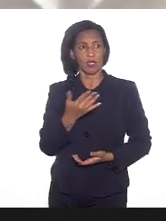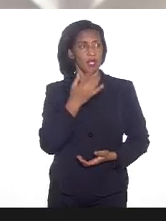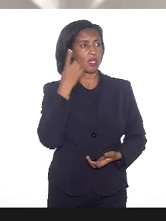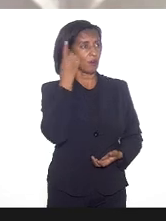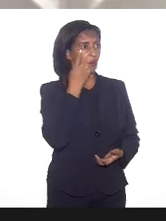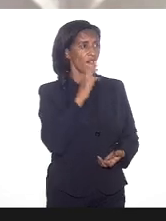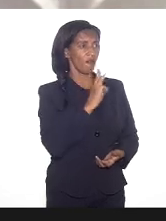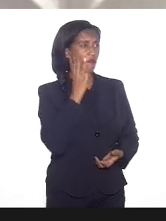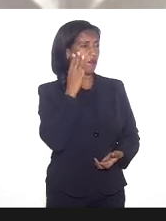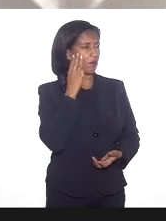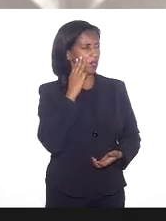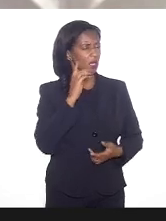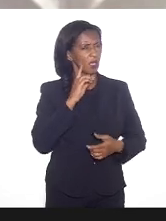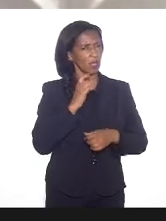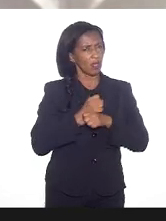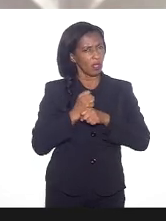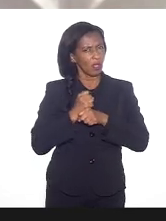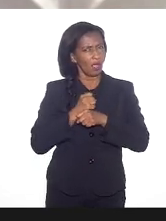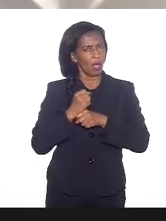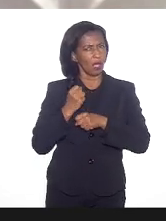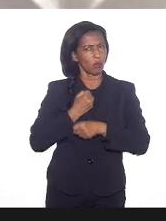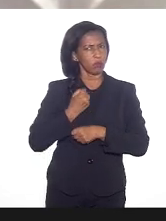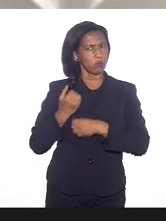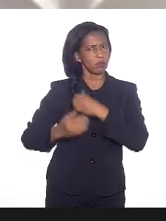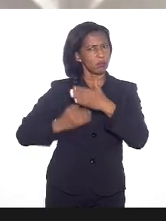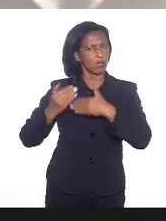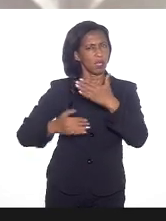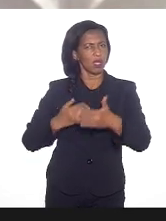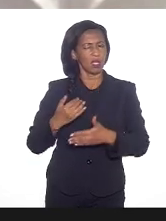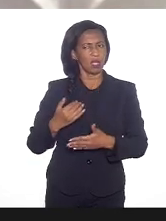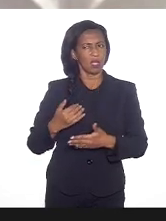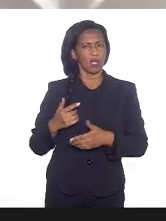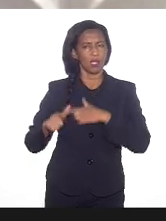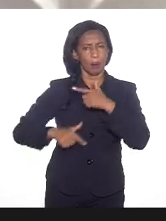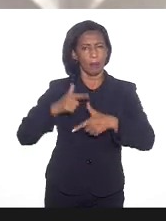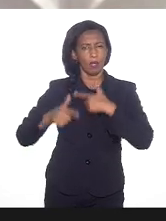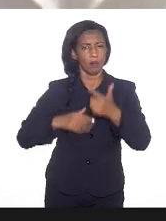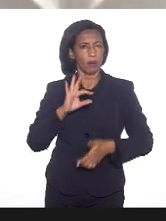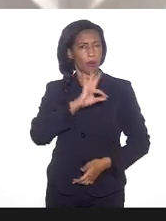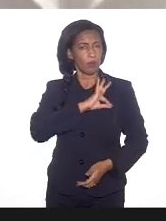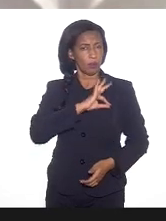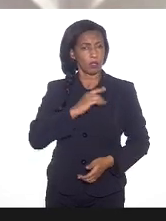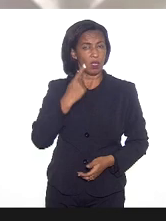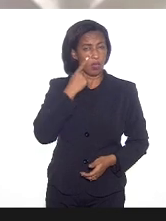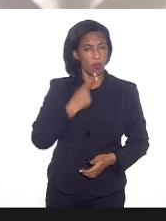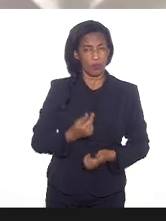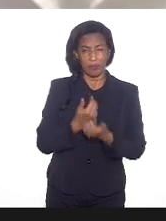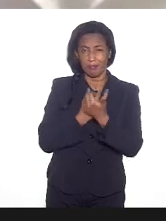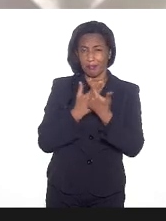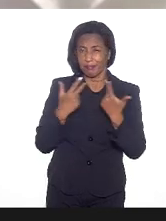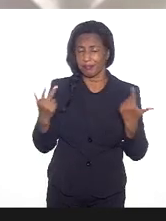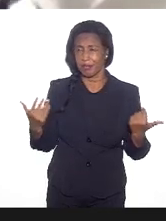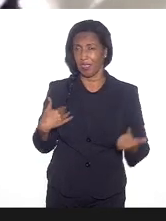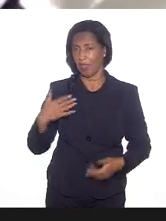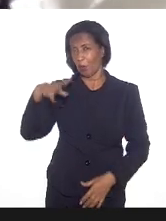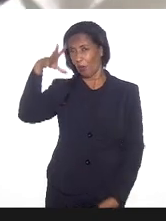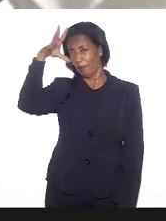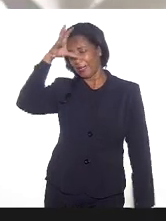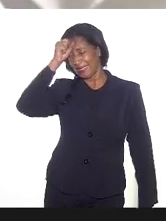Carneiro, depois de 30 anos na polícia, eu vi muitas coisas. E não sou pitonisa, mas